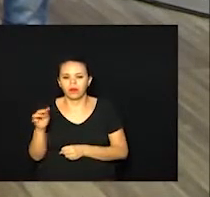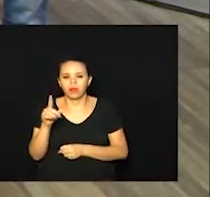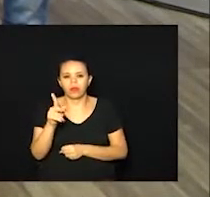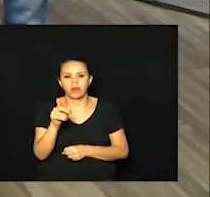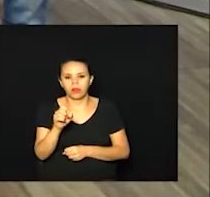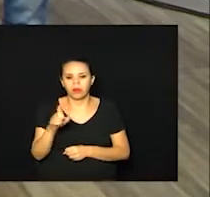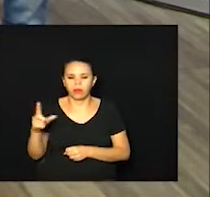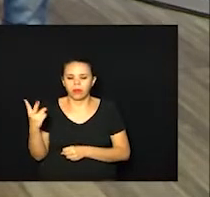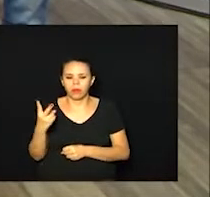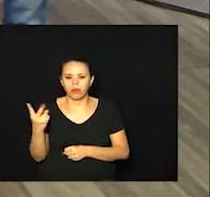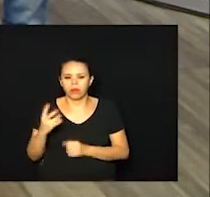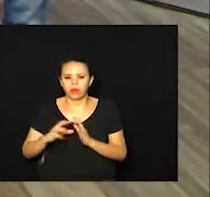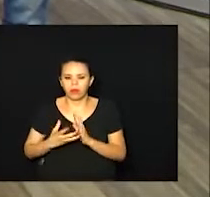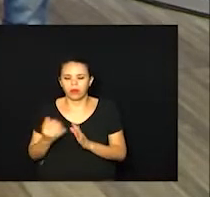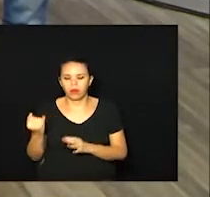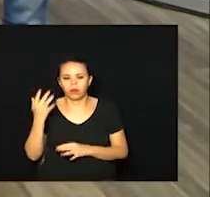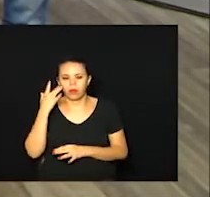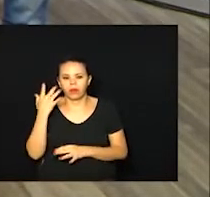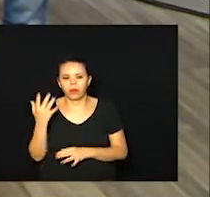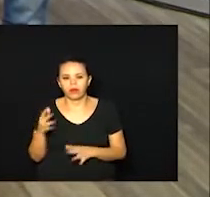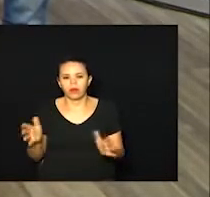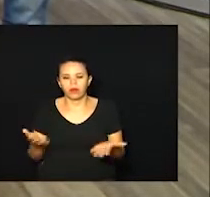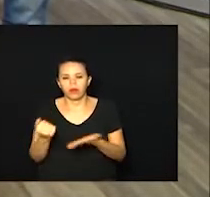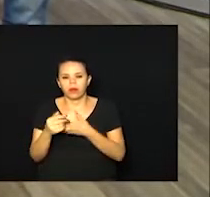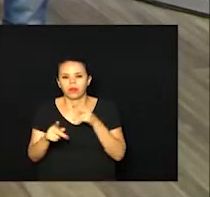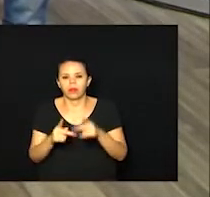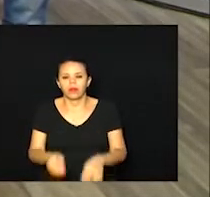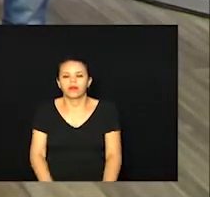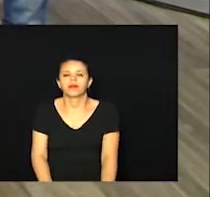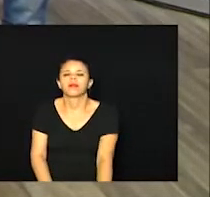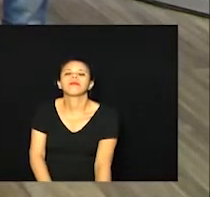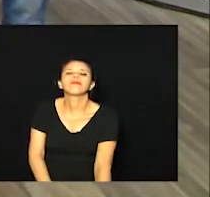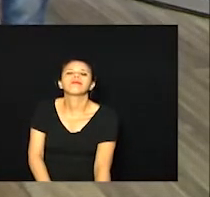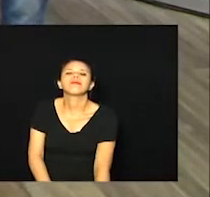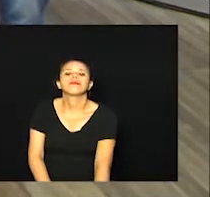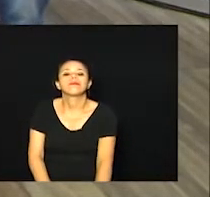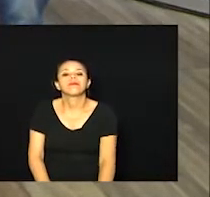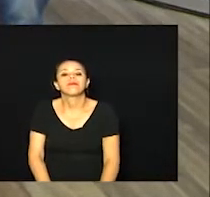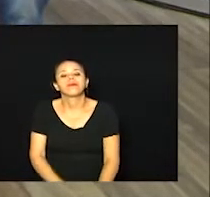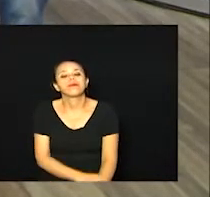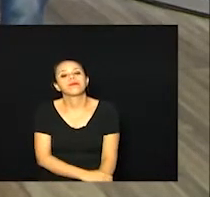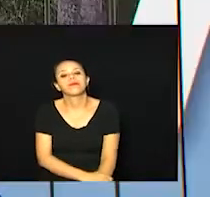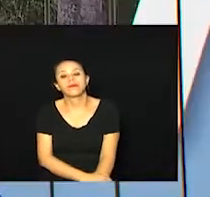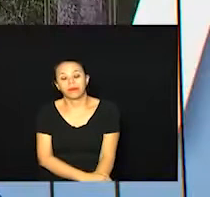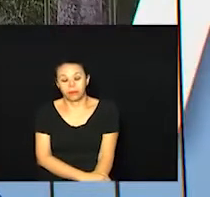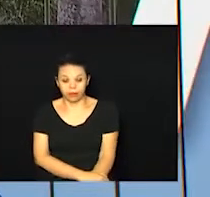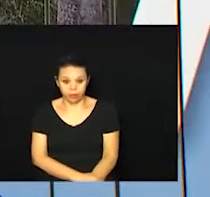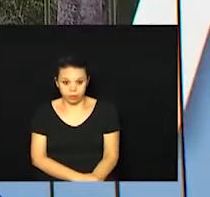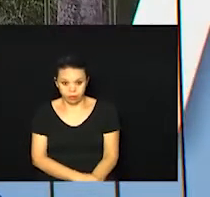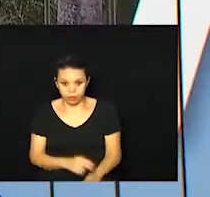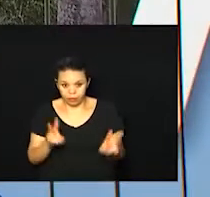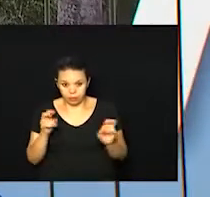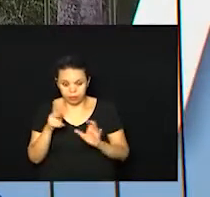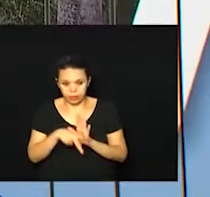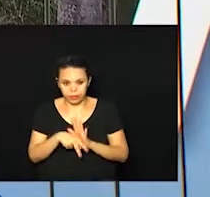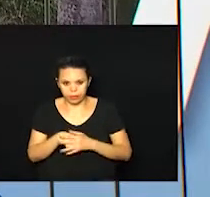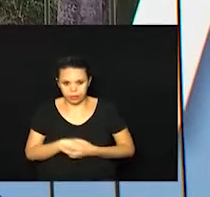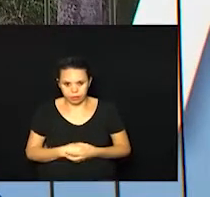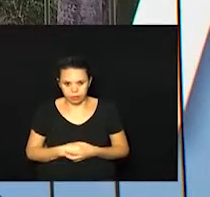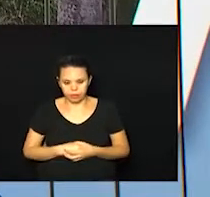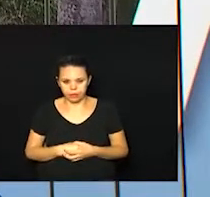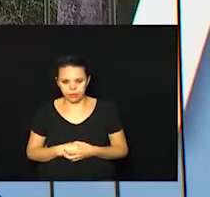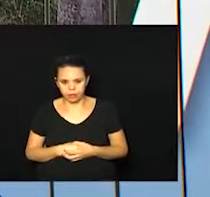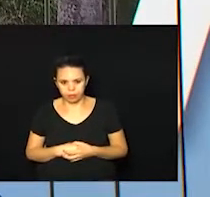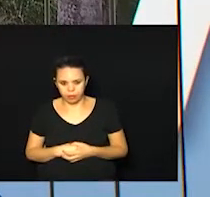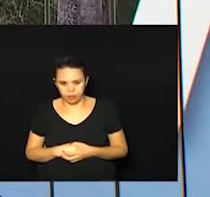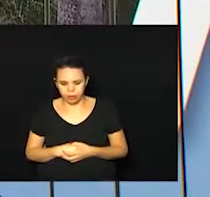essas bancadas, né? É importante em prol da população? Não, Viviane, sobre o projeto.